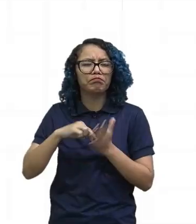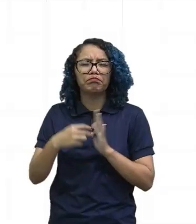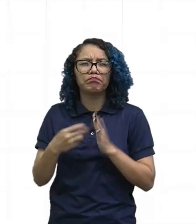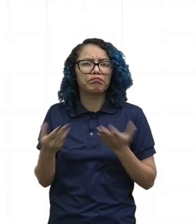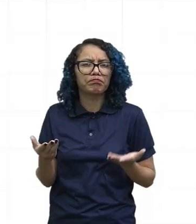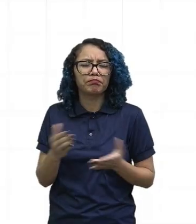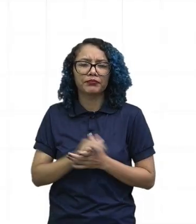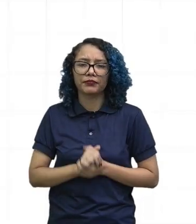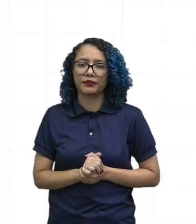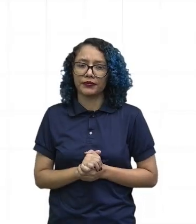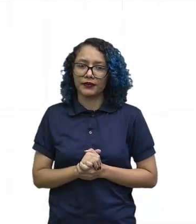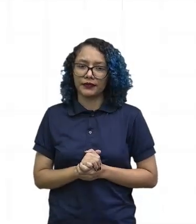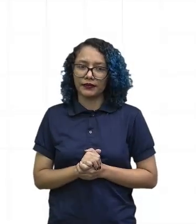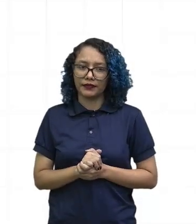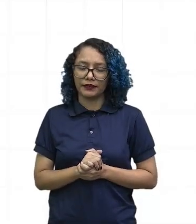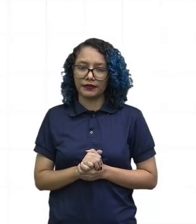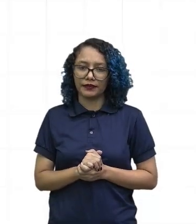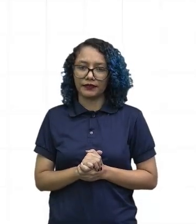uma bissetriz?